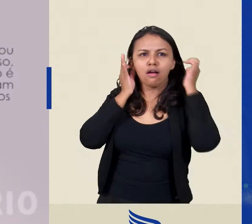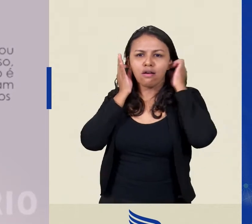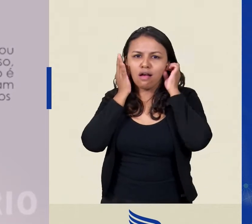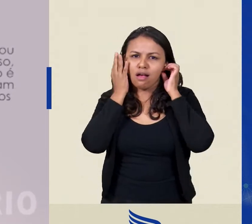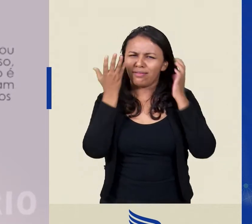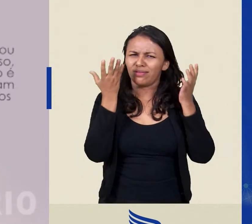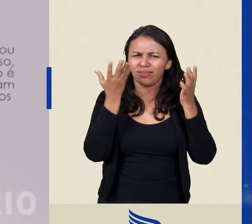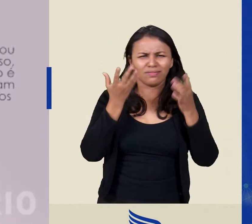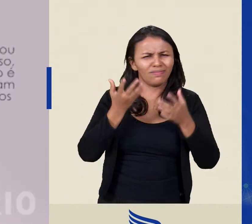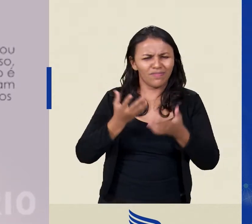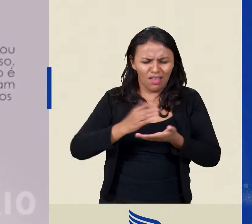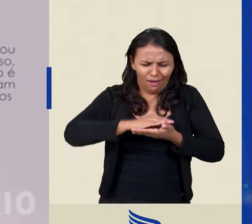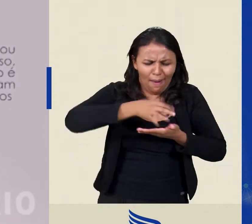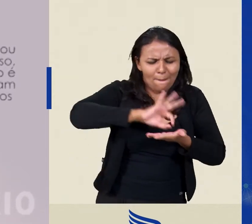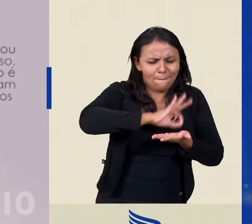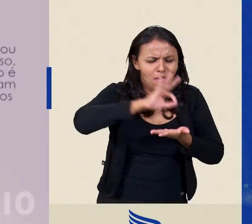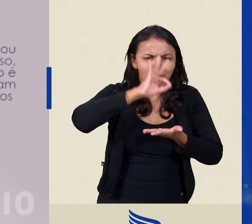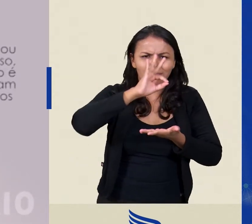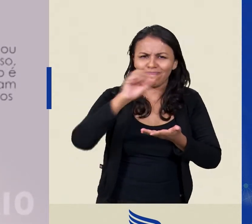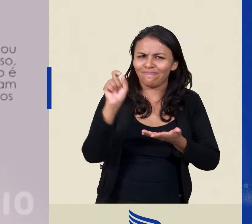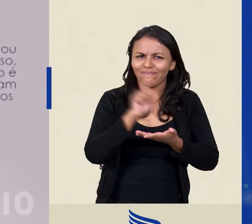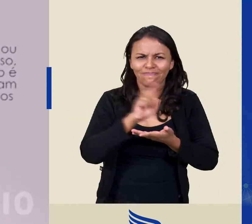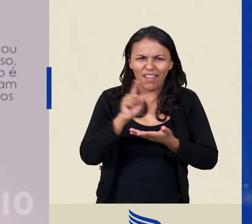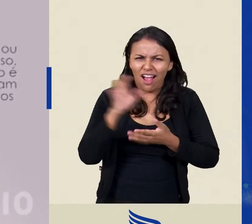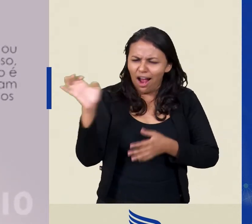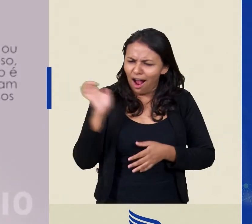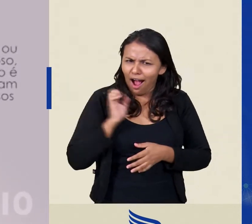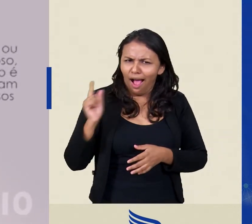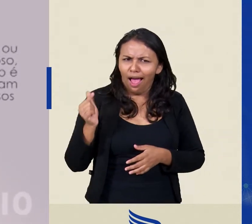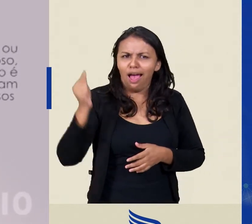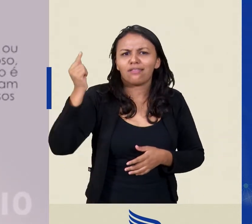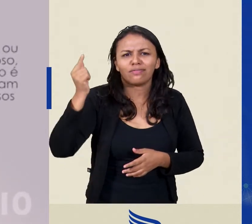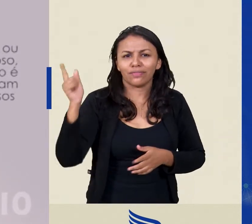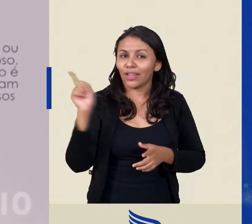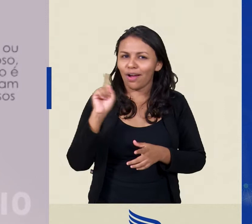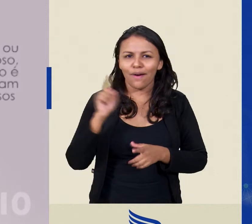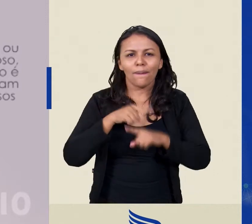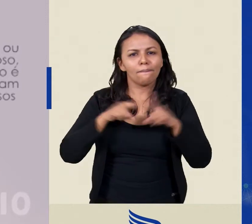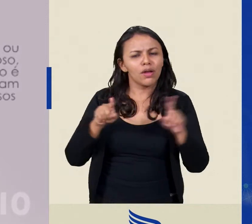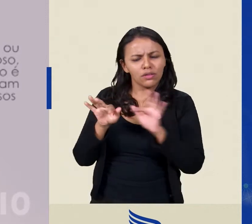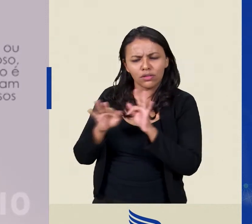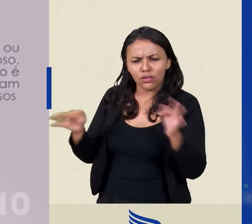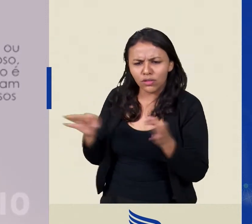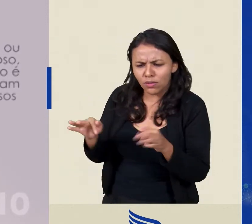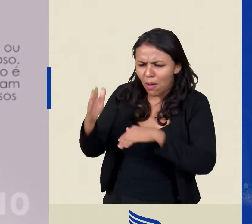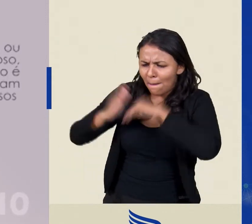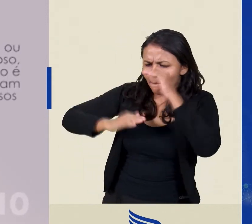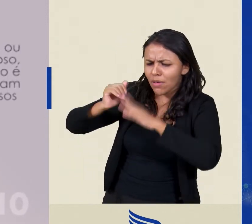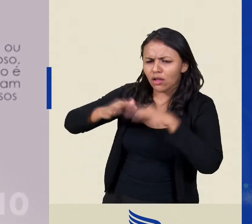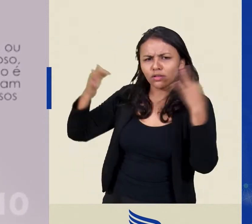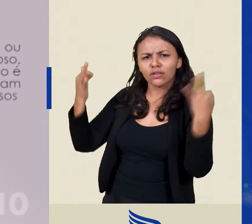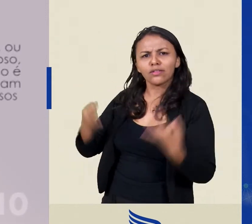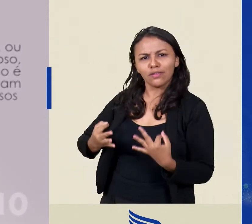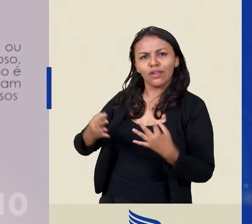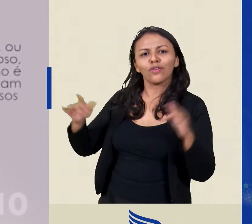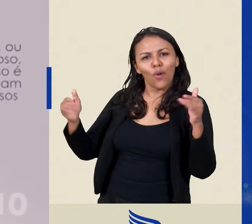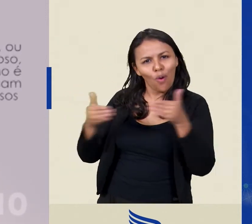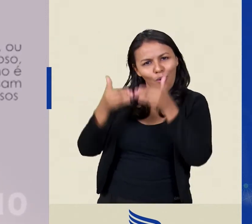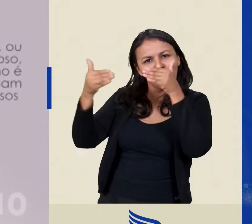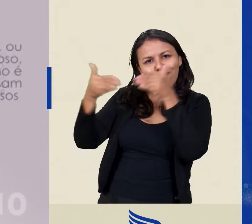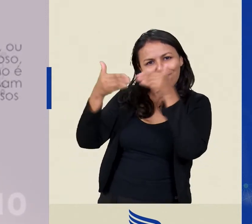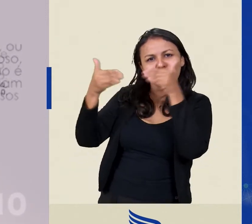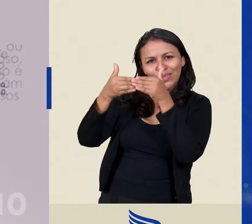vestuário dispendioso, porém com boas obras, como é próprio às mulheres que professam ser piedosas.